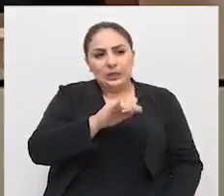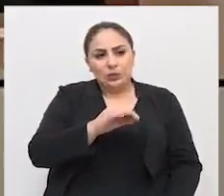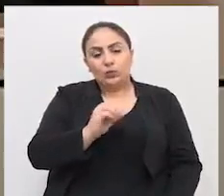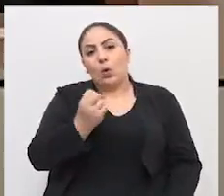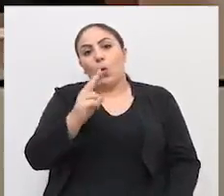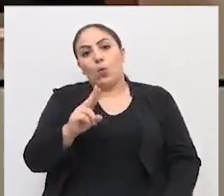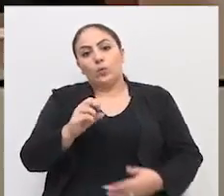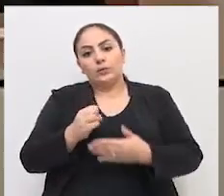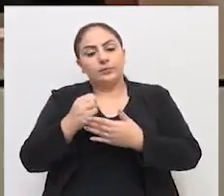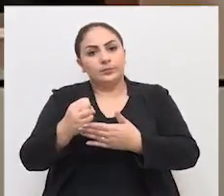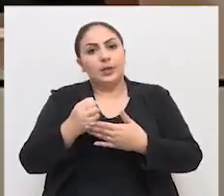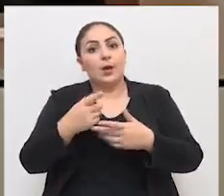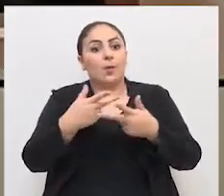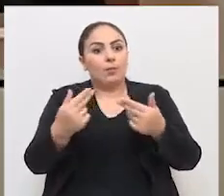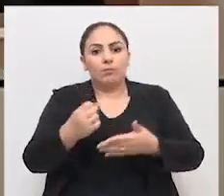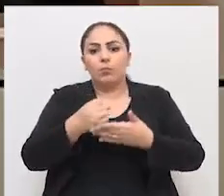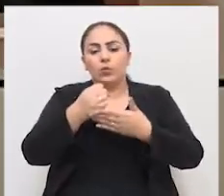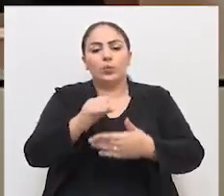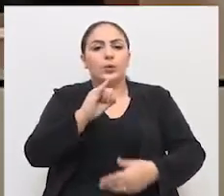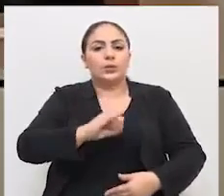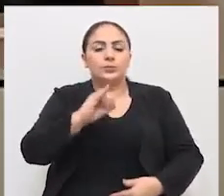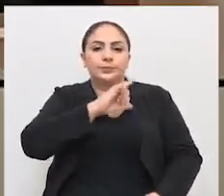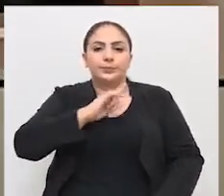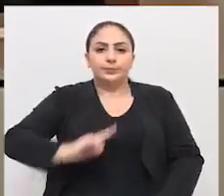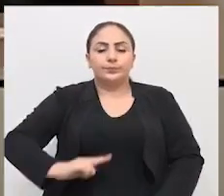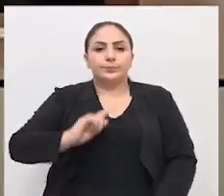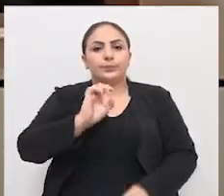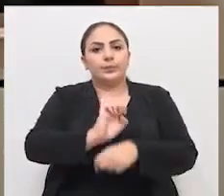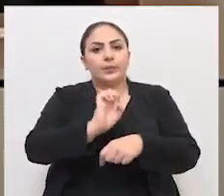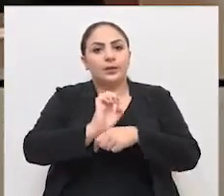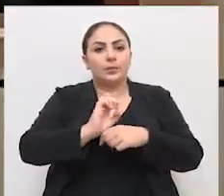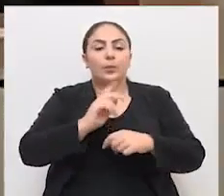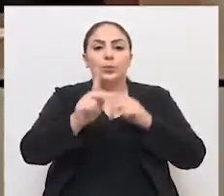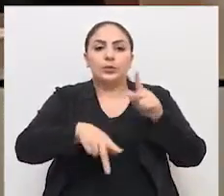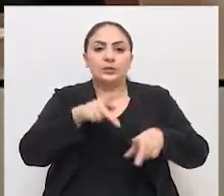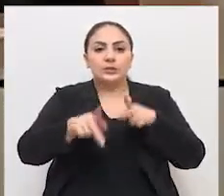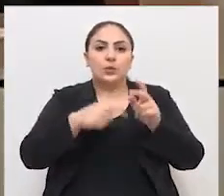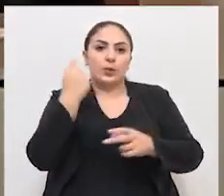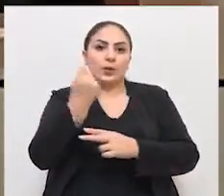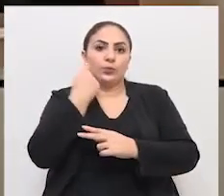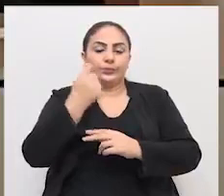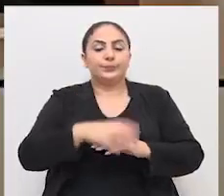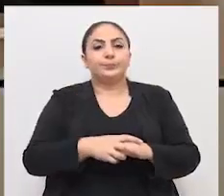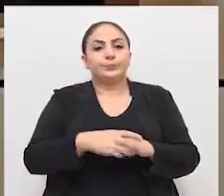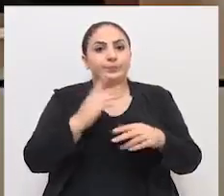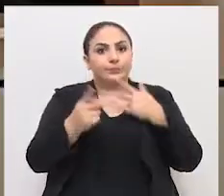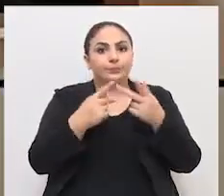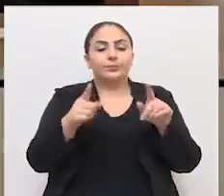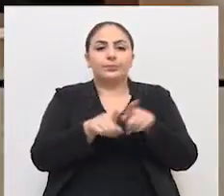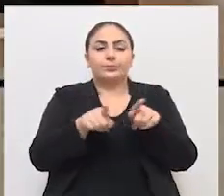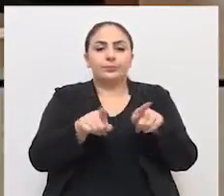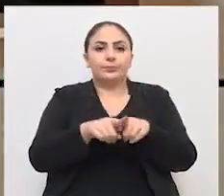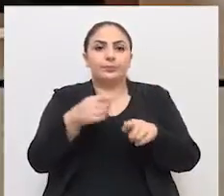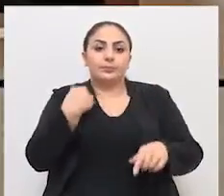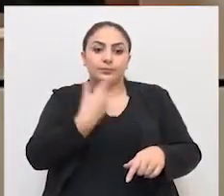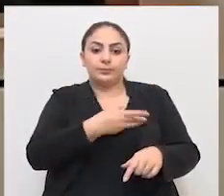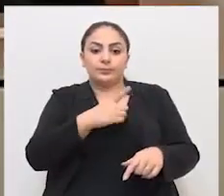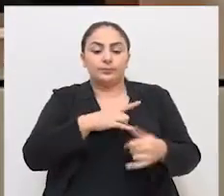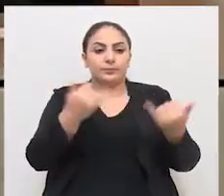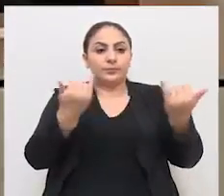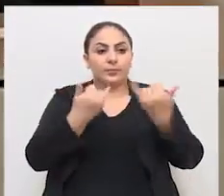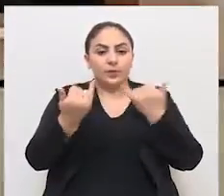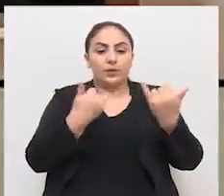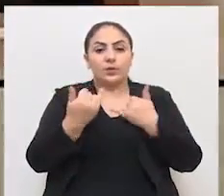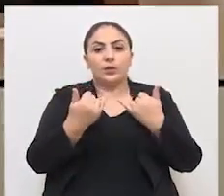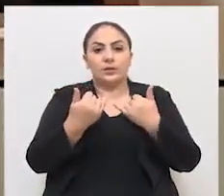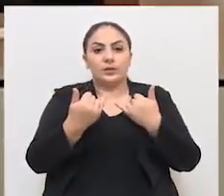de transporte. É um apoio importante para o governo do estado, para a população gaúcha. Salientar também que tivemos a